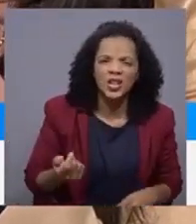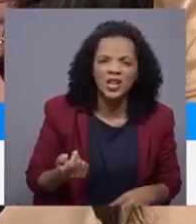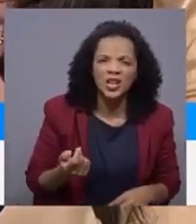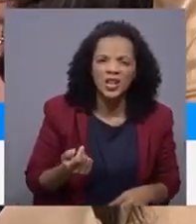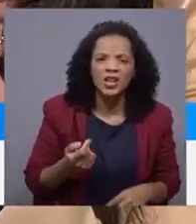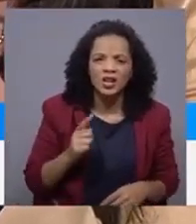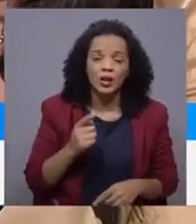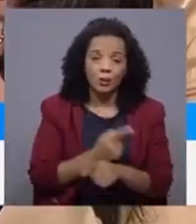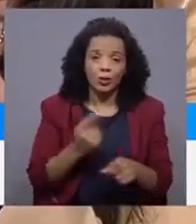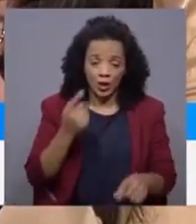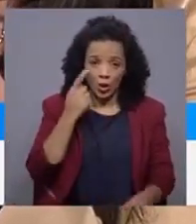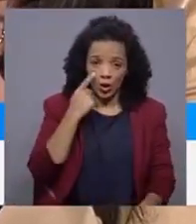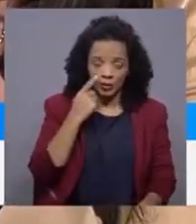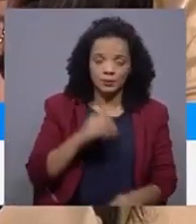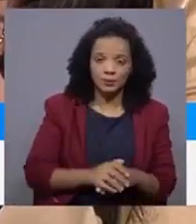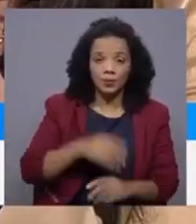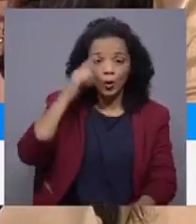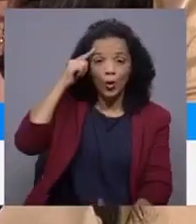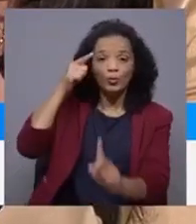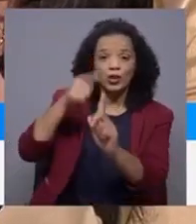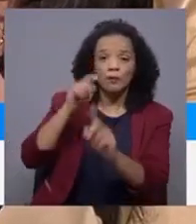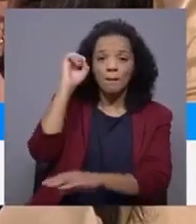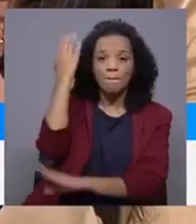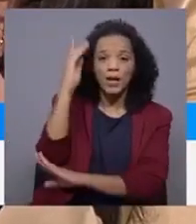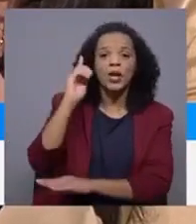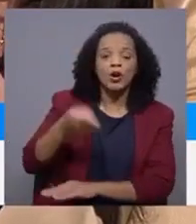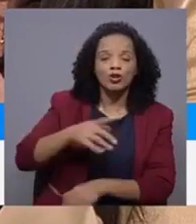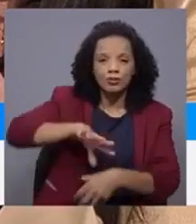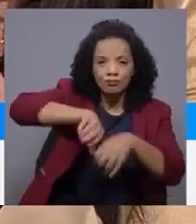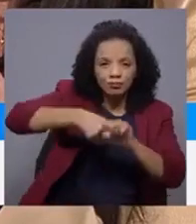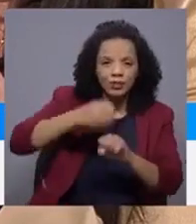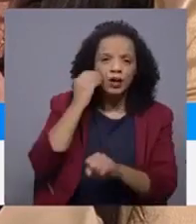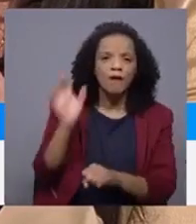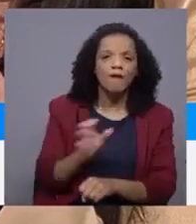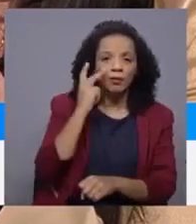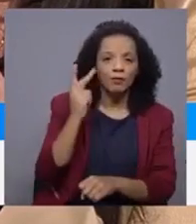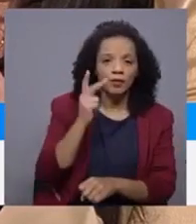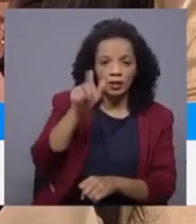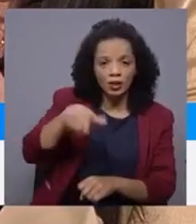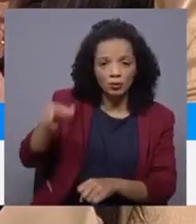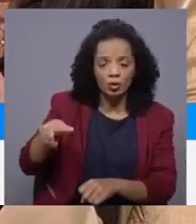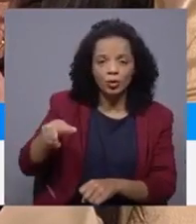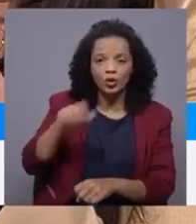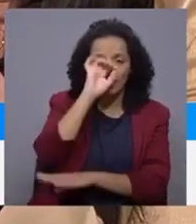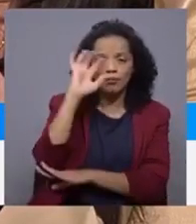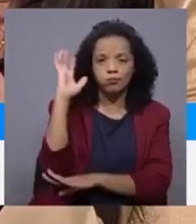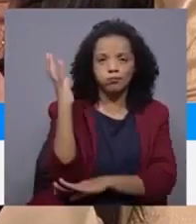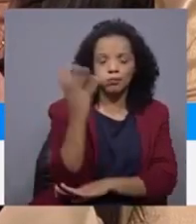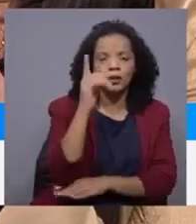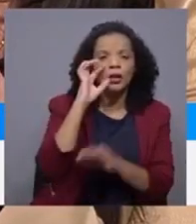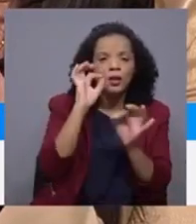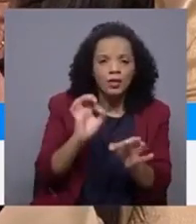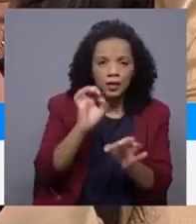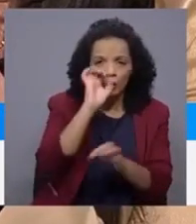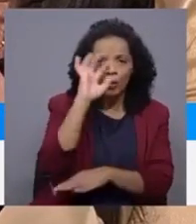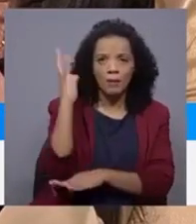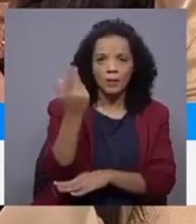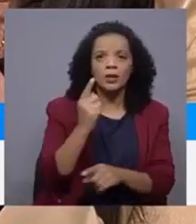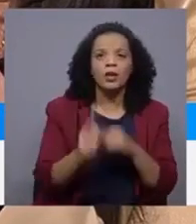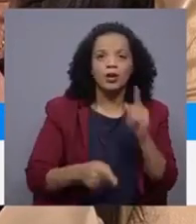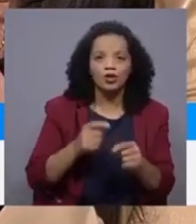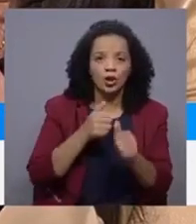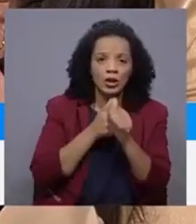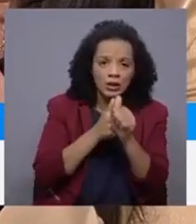pele de cordeiro? Porque o objetivo do PAN é destruir o modo de vida dos verdadeiros ambientalistas e cuidadores do ambiente, que são